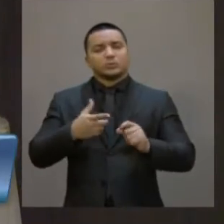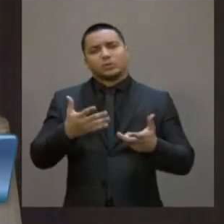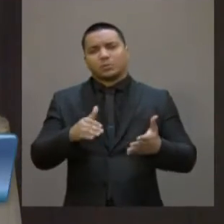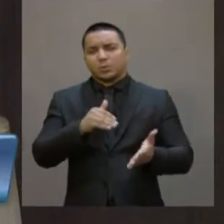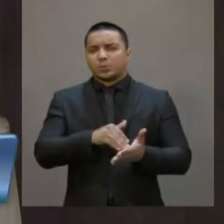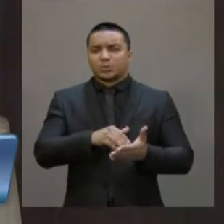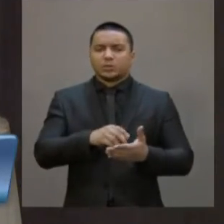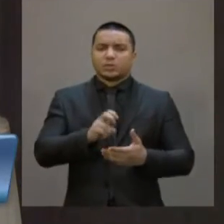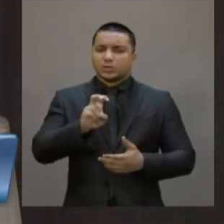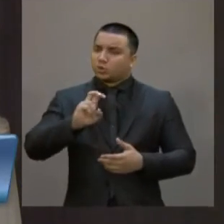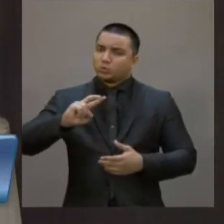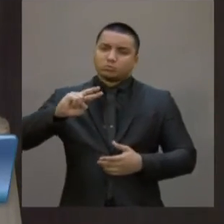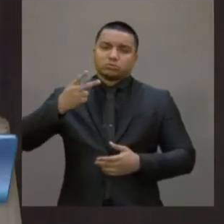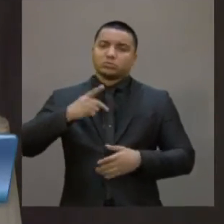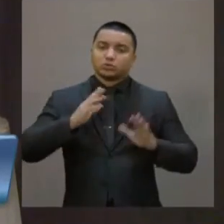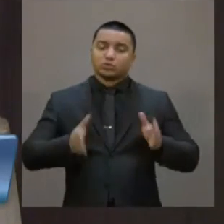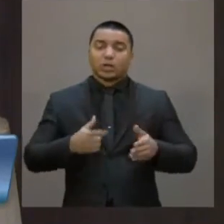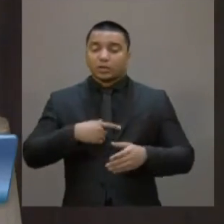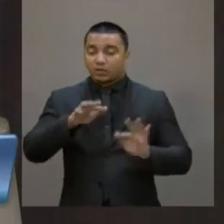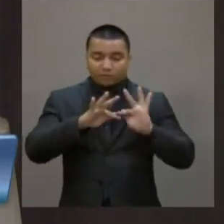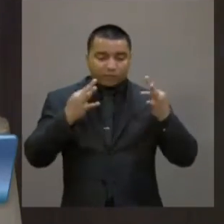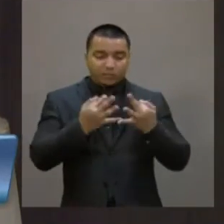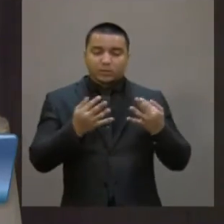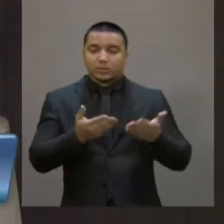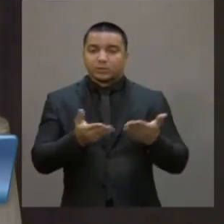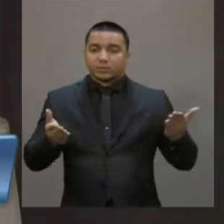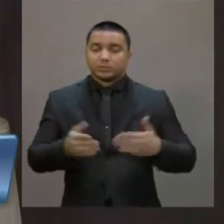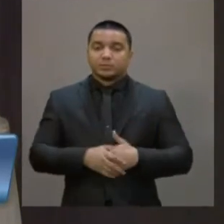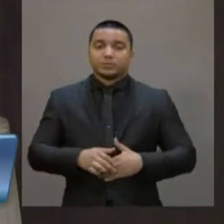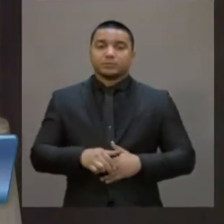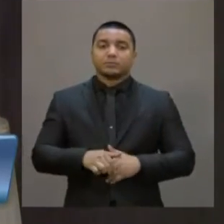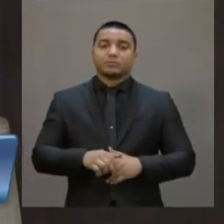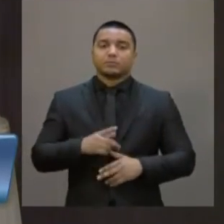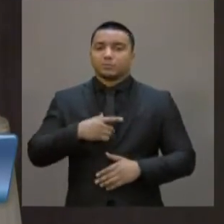o quíntuplo disso em número de famílias. Então, com mais de